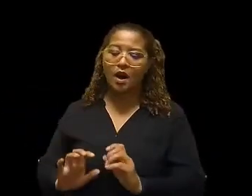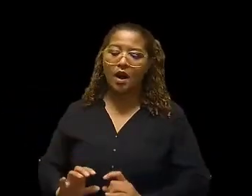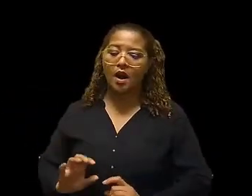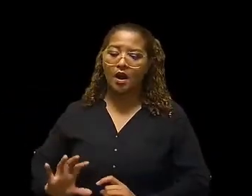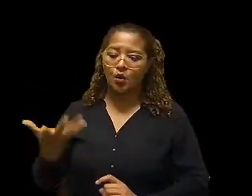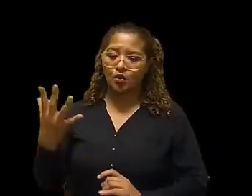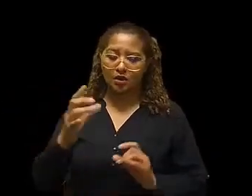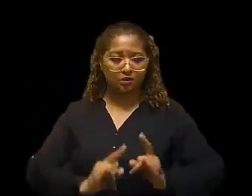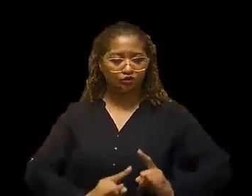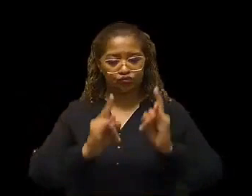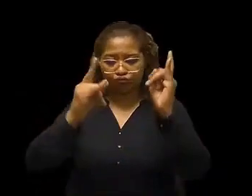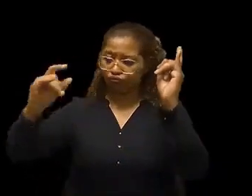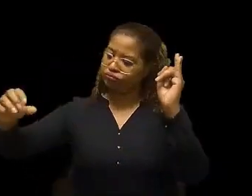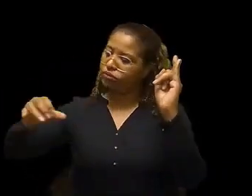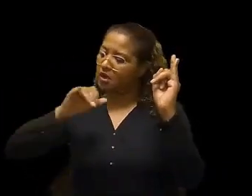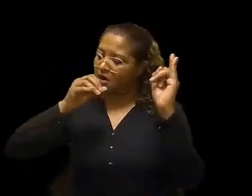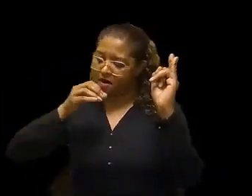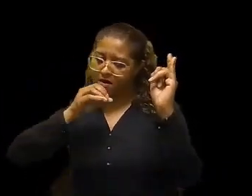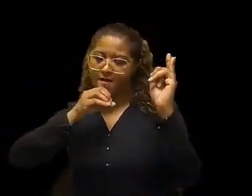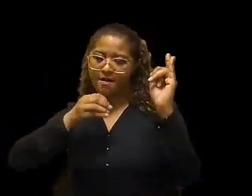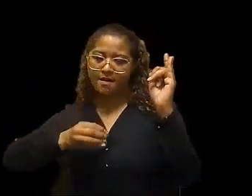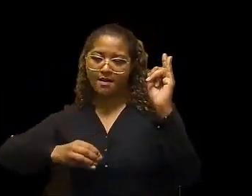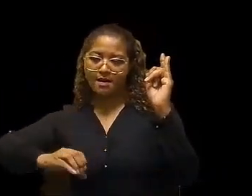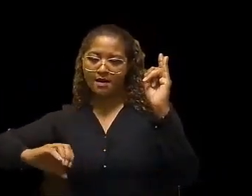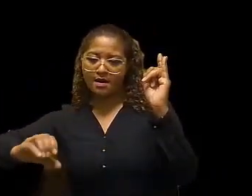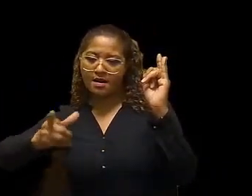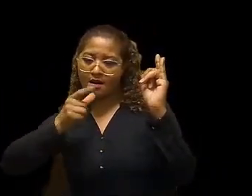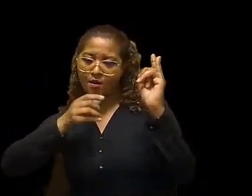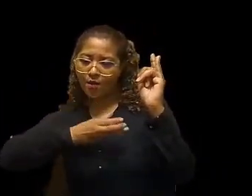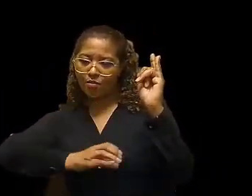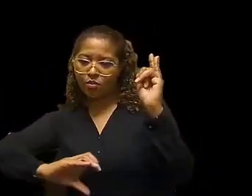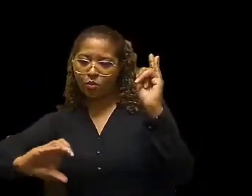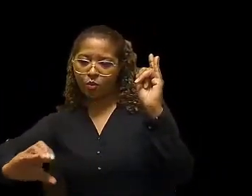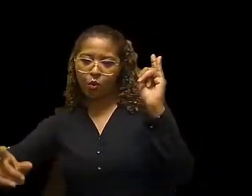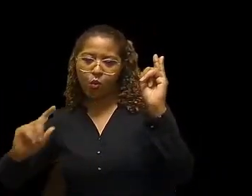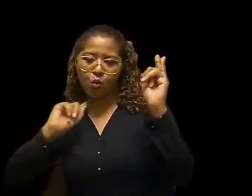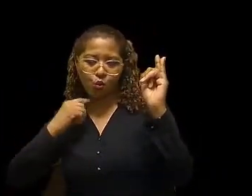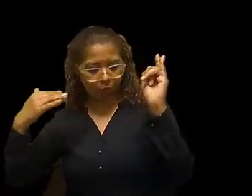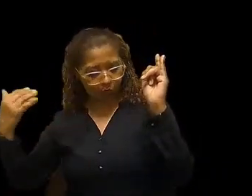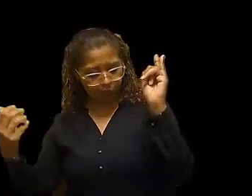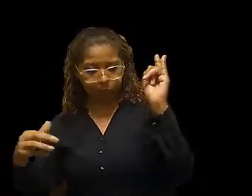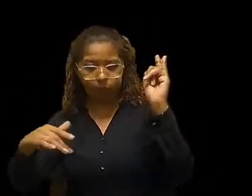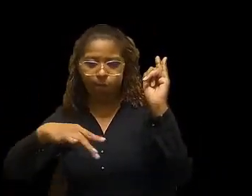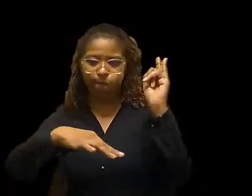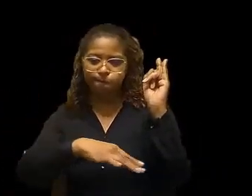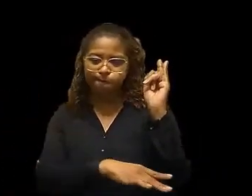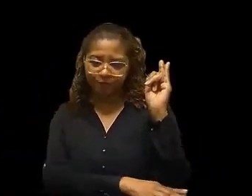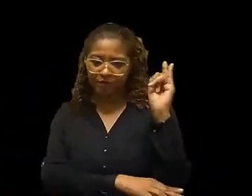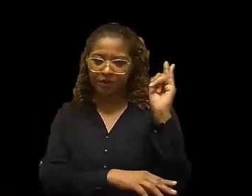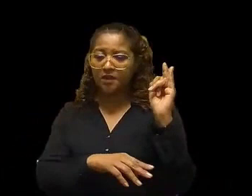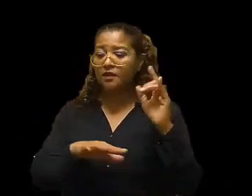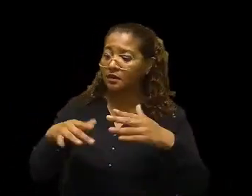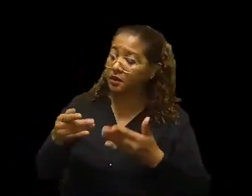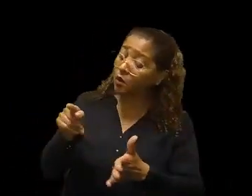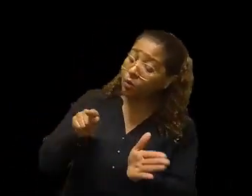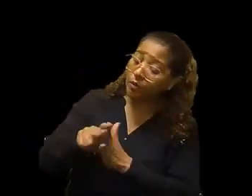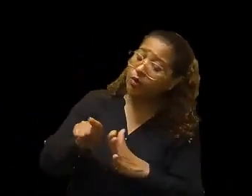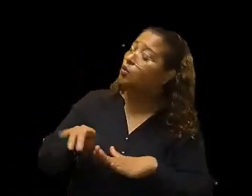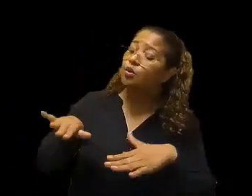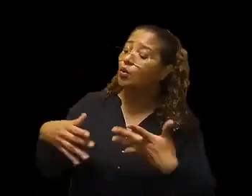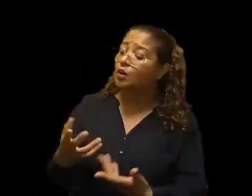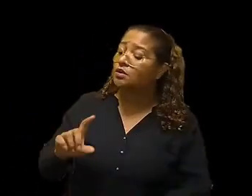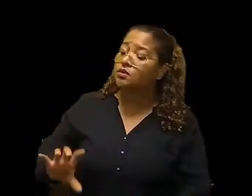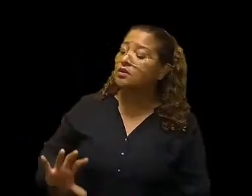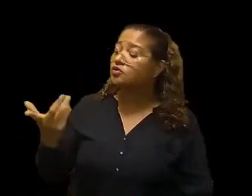Friedrich. Casan, quando será resolvido esta situação? Ou vão vir puxar de rodo comigo